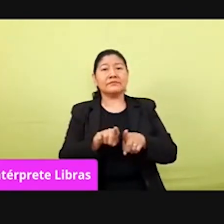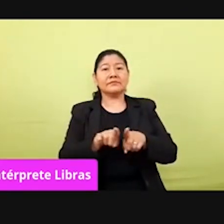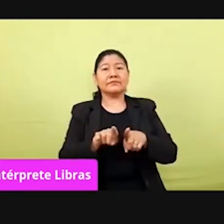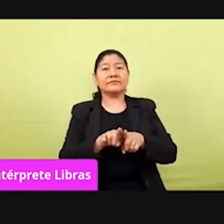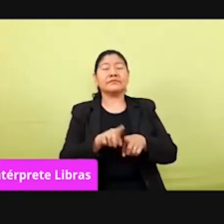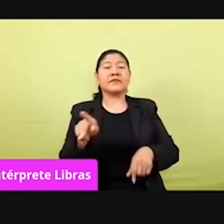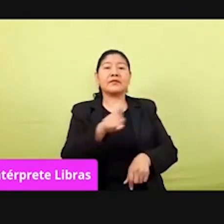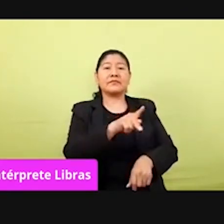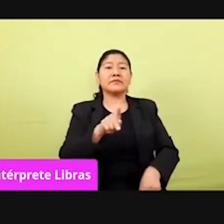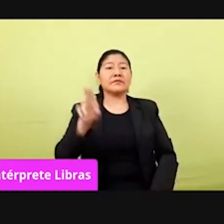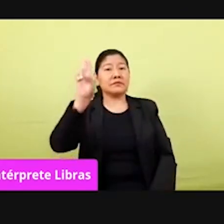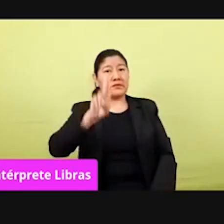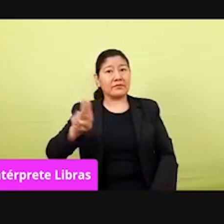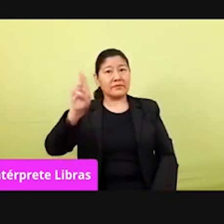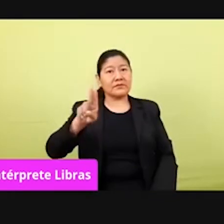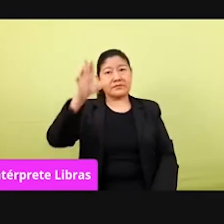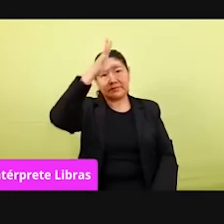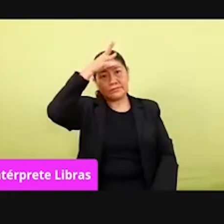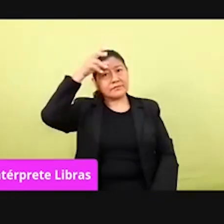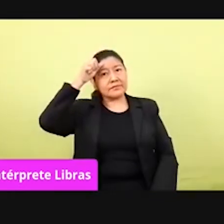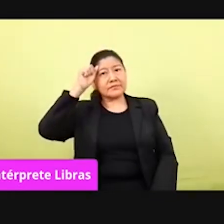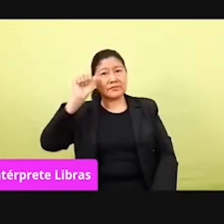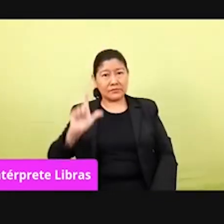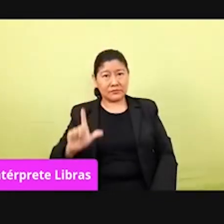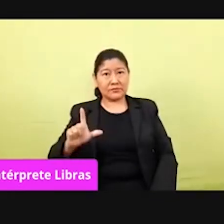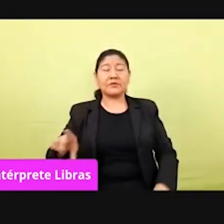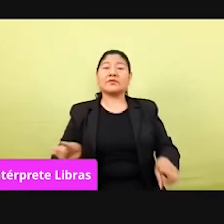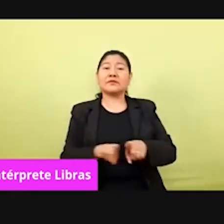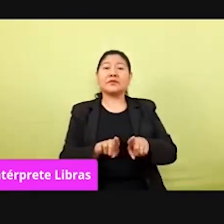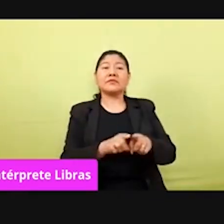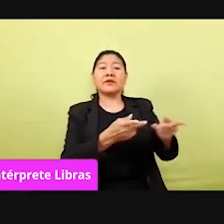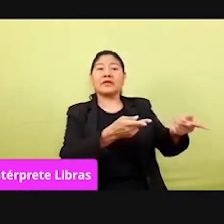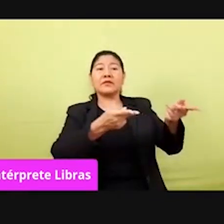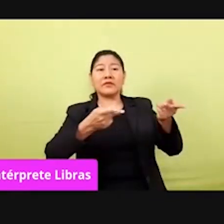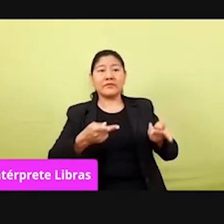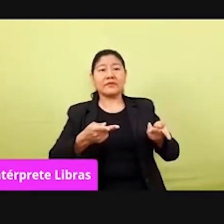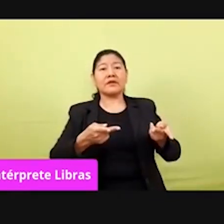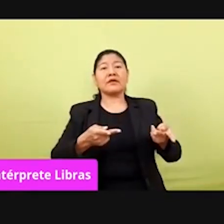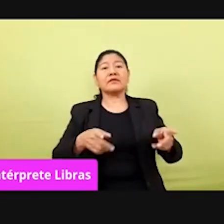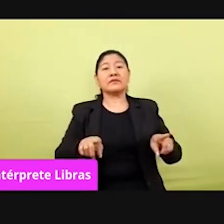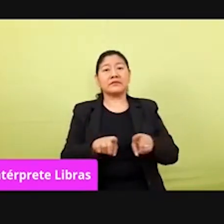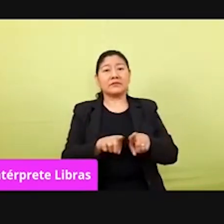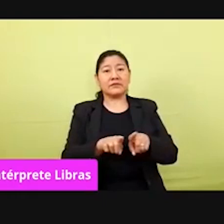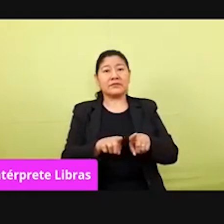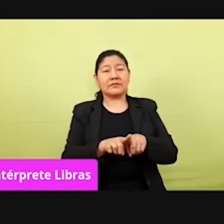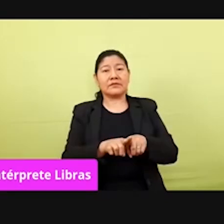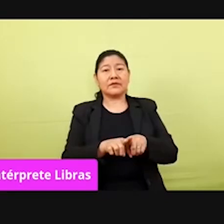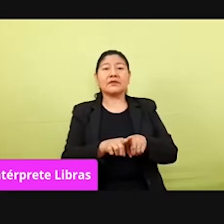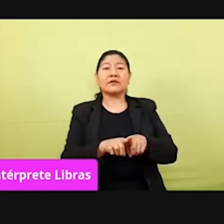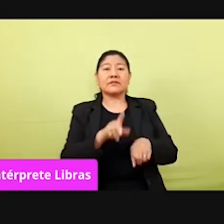da Universidade Estadual de Mato Grosso do Sul, convidado, e como mediadora a professora Maria das